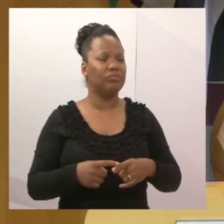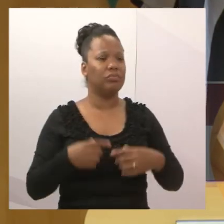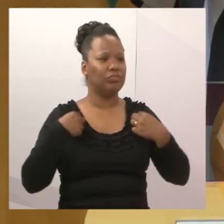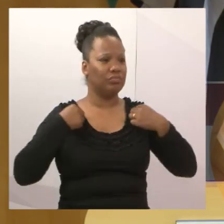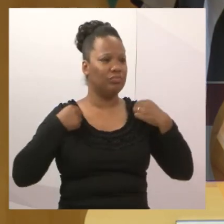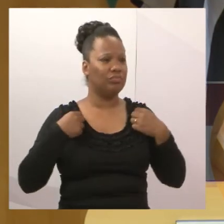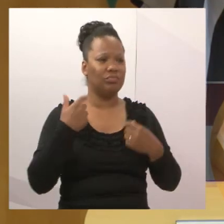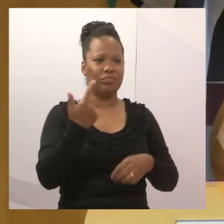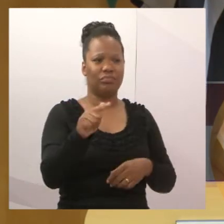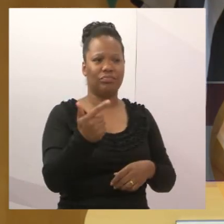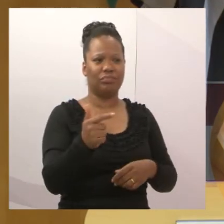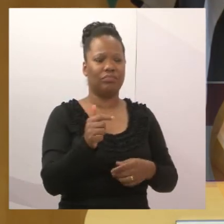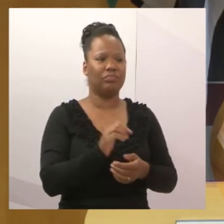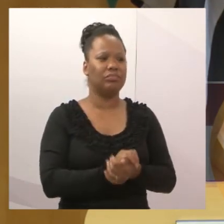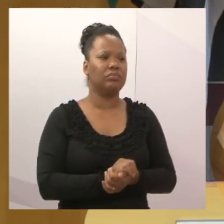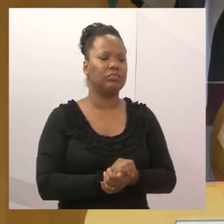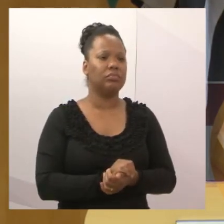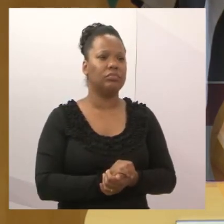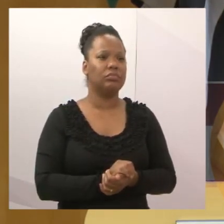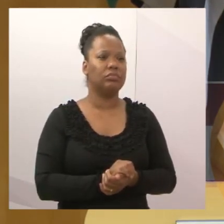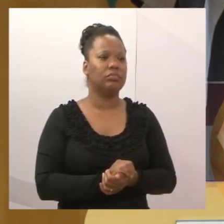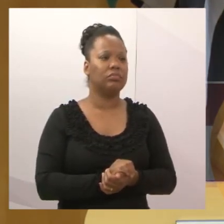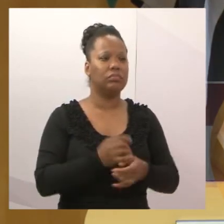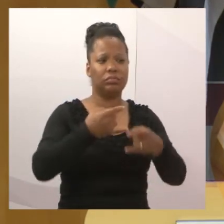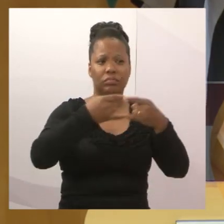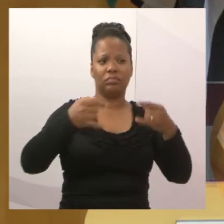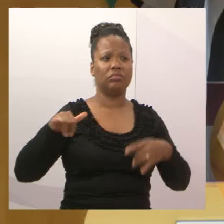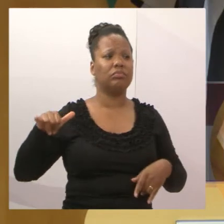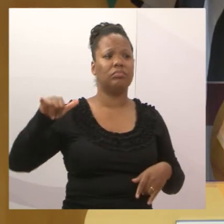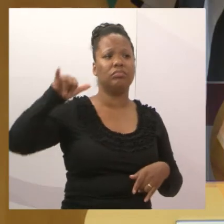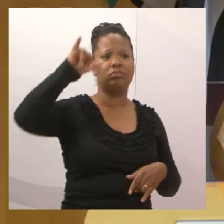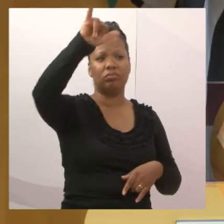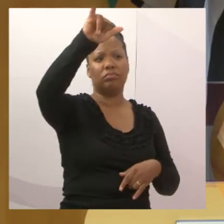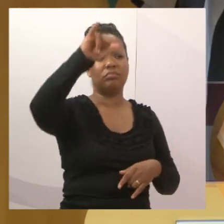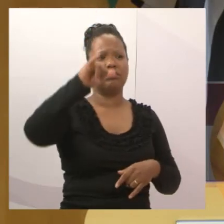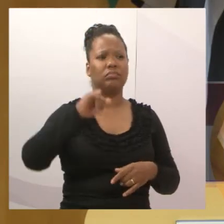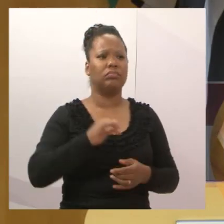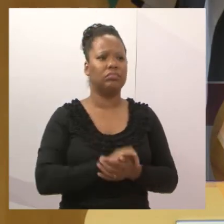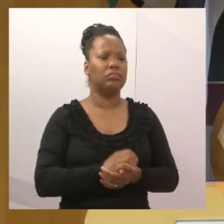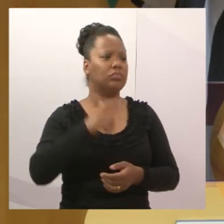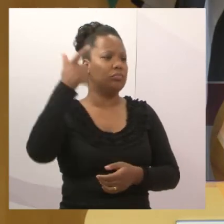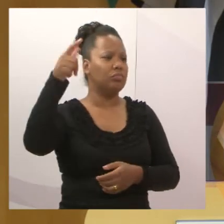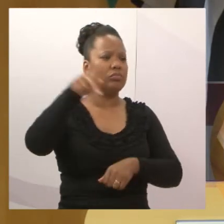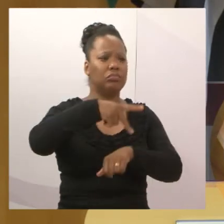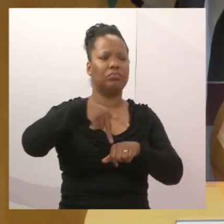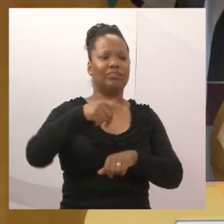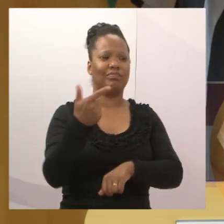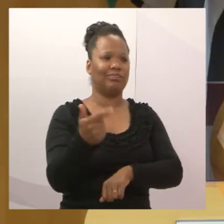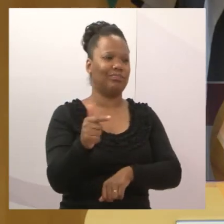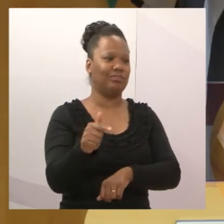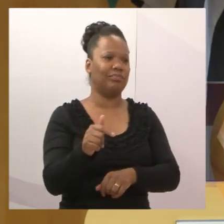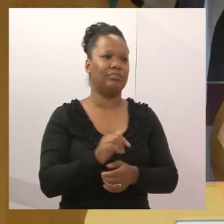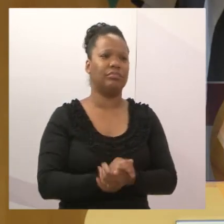tem. Aí vamos mais além, está precisando de uma passagem aérea para disputar um mundial em outro país, não tem.